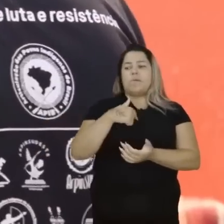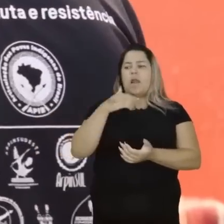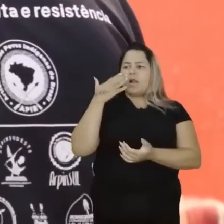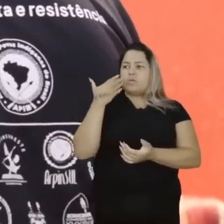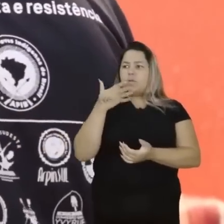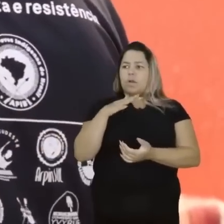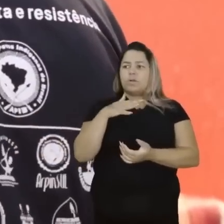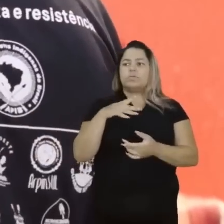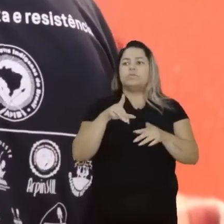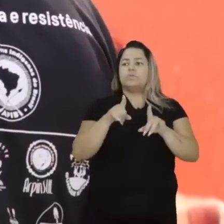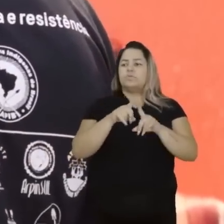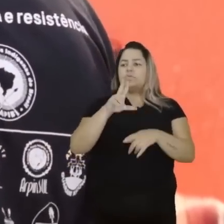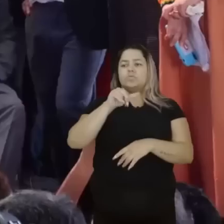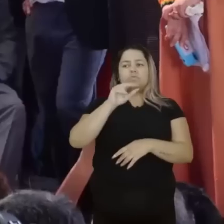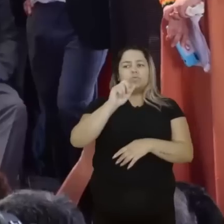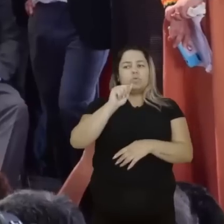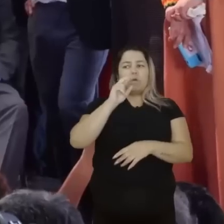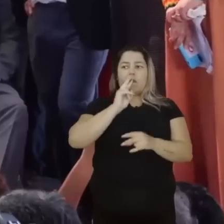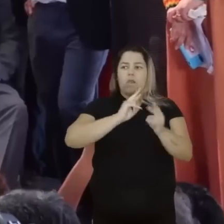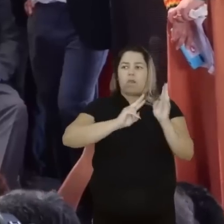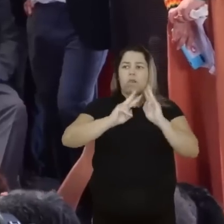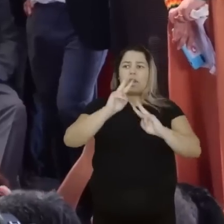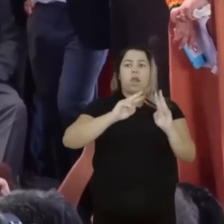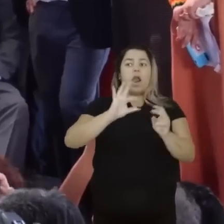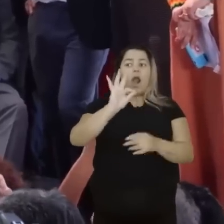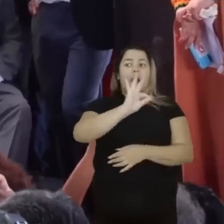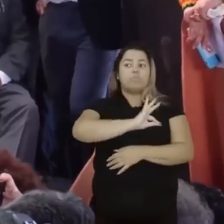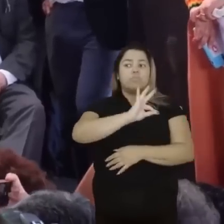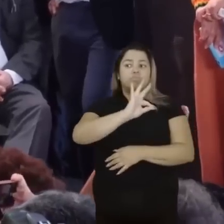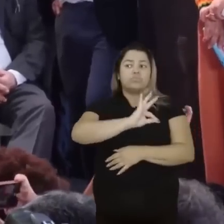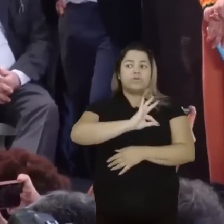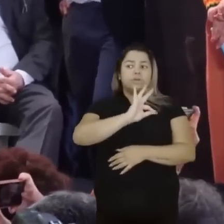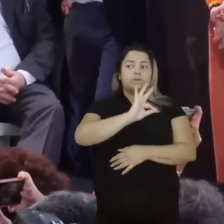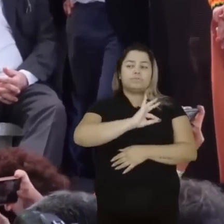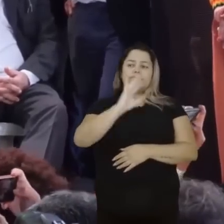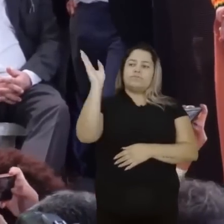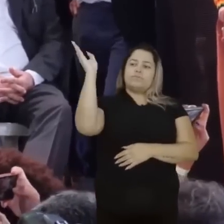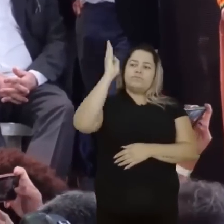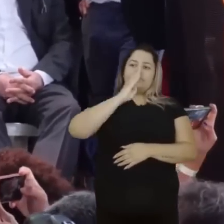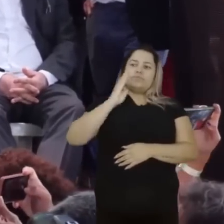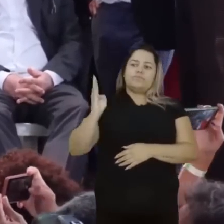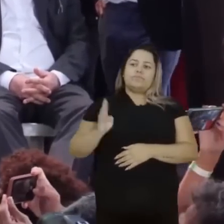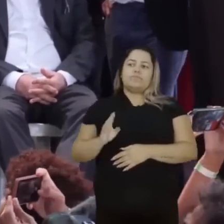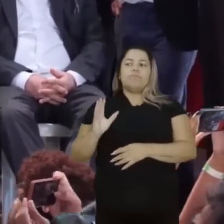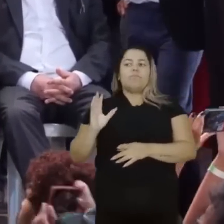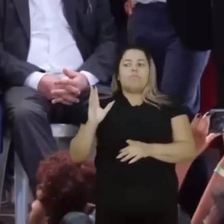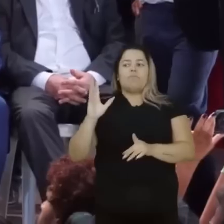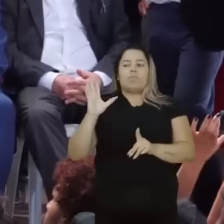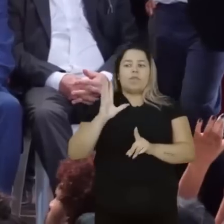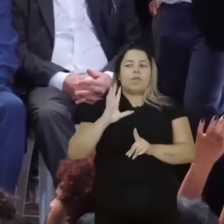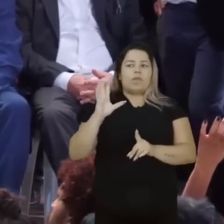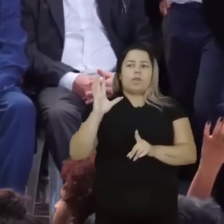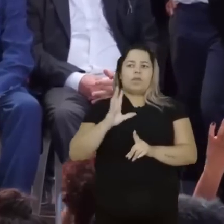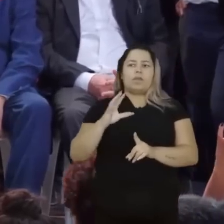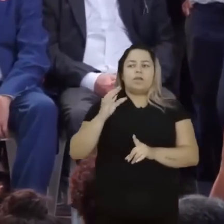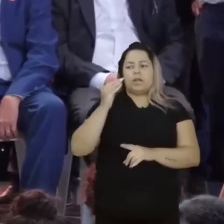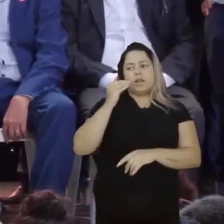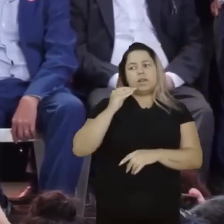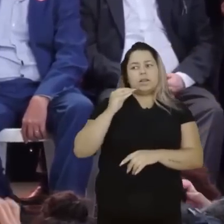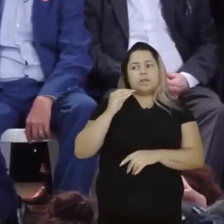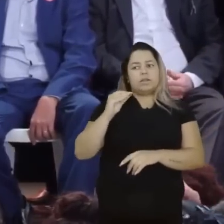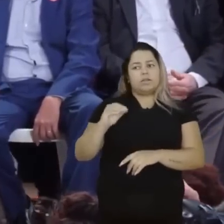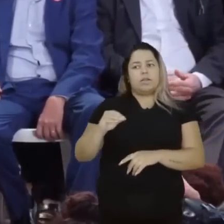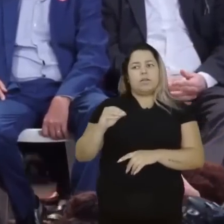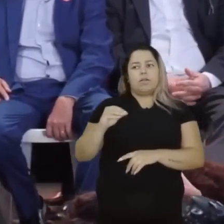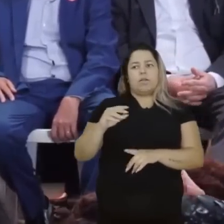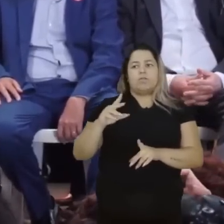que a gente nunca viu a polícia brasileira ofender alguém que nega aquilo que vocês